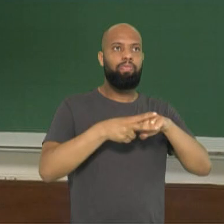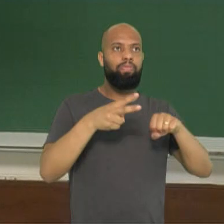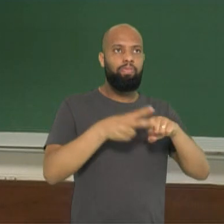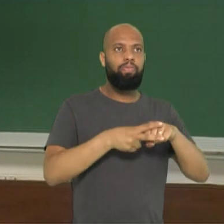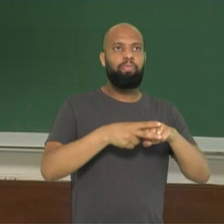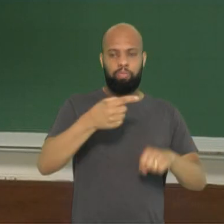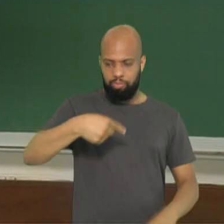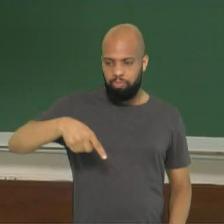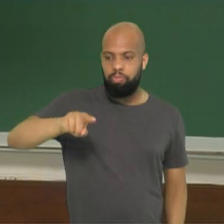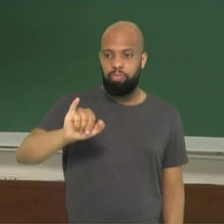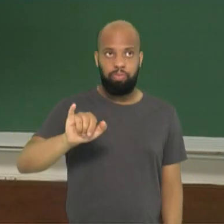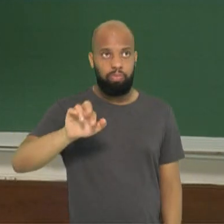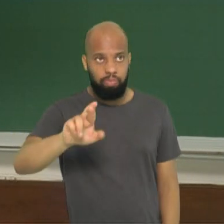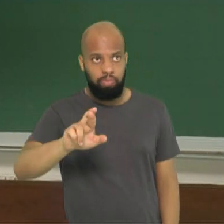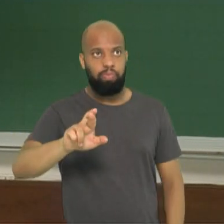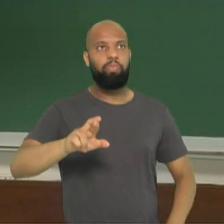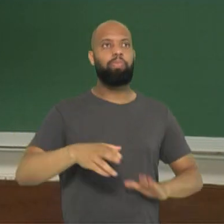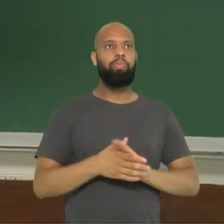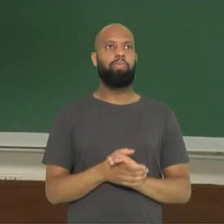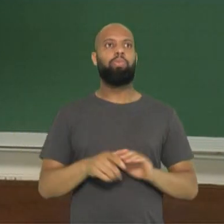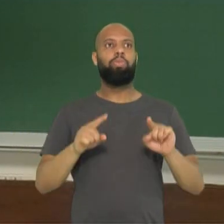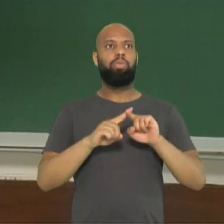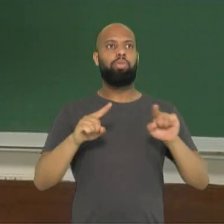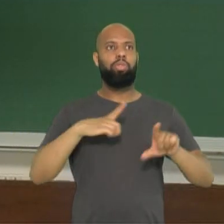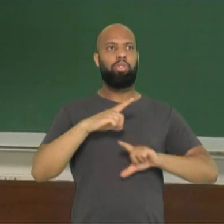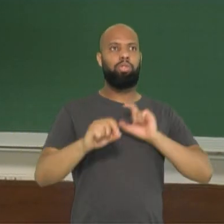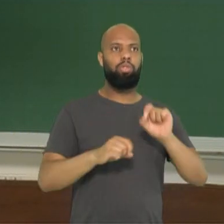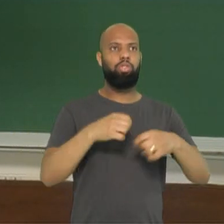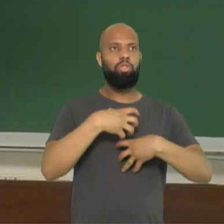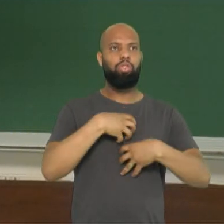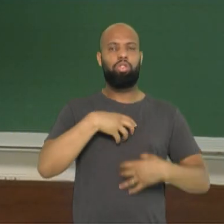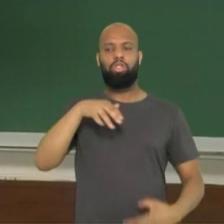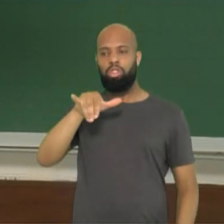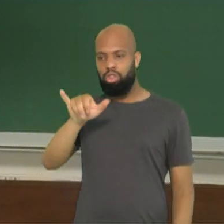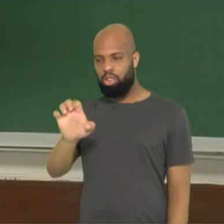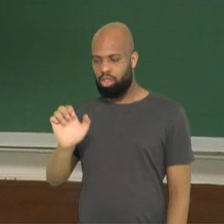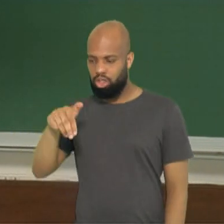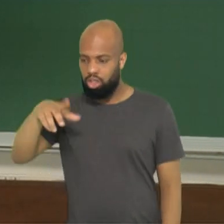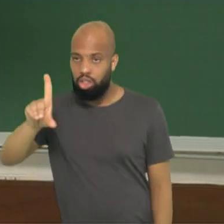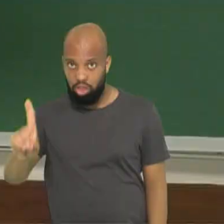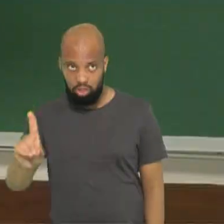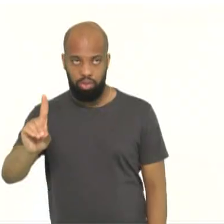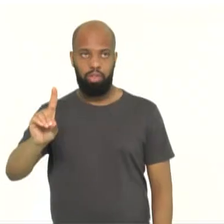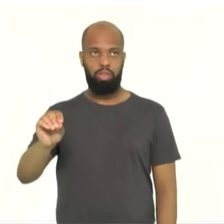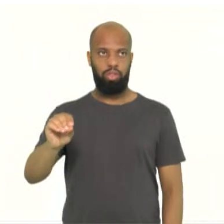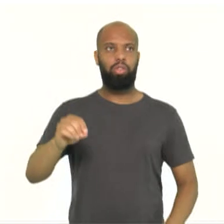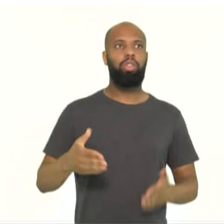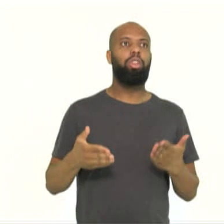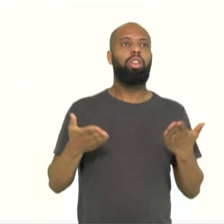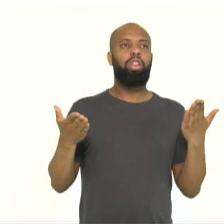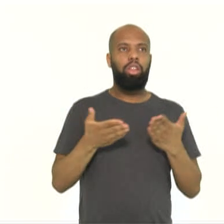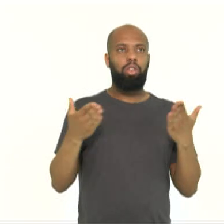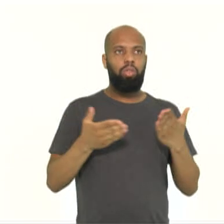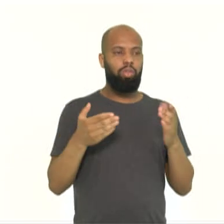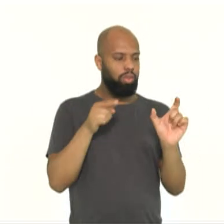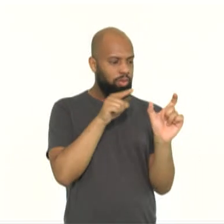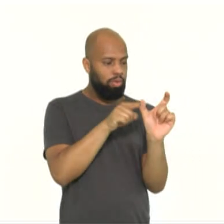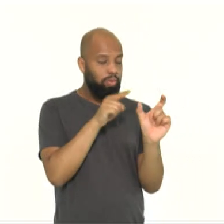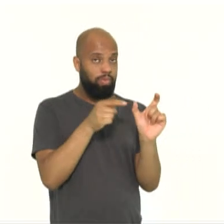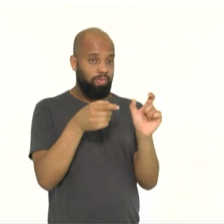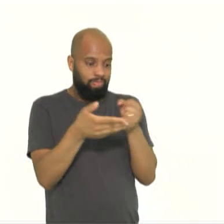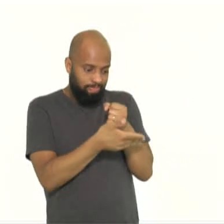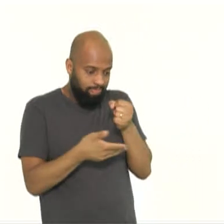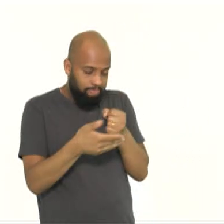ir es yendo. Bien? El gerúndio del verbo ir es yendo. Si la raíz de los verbos